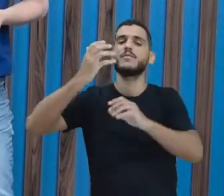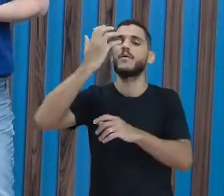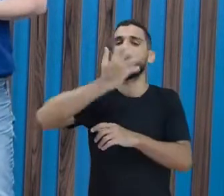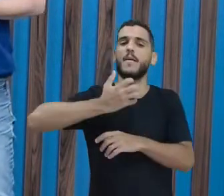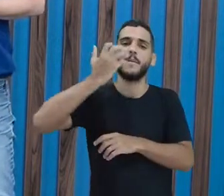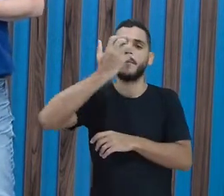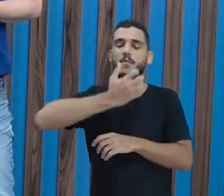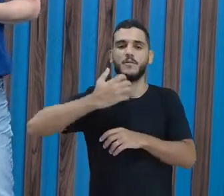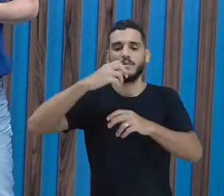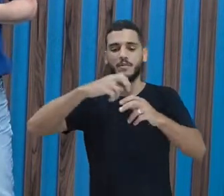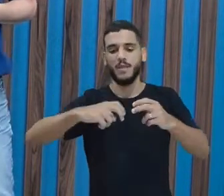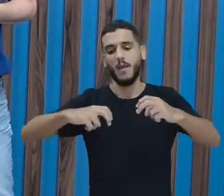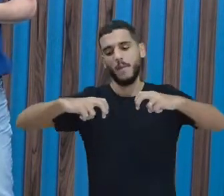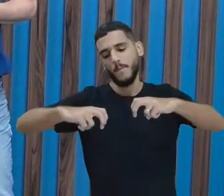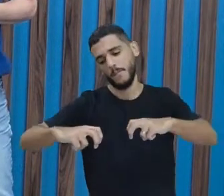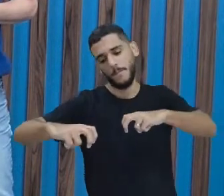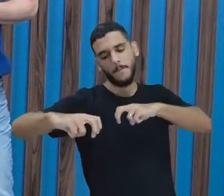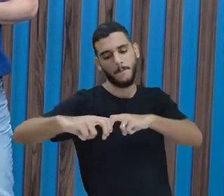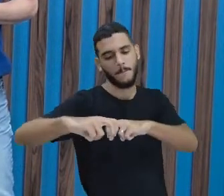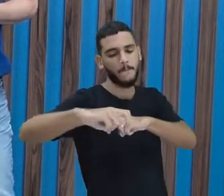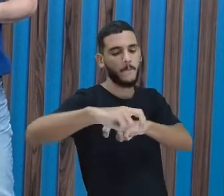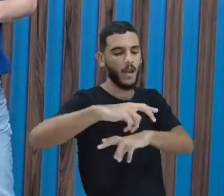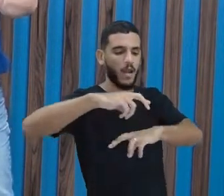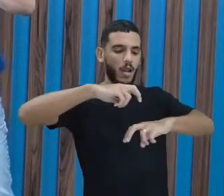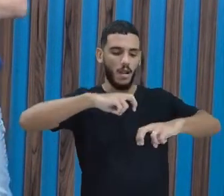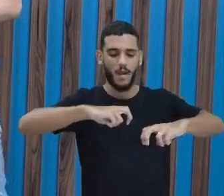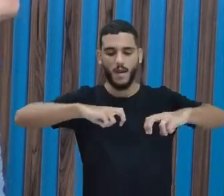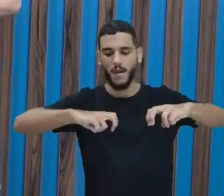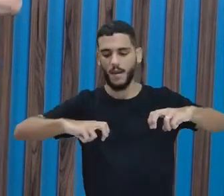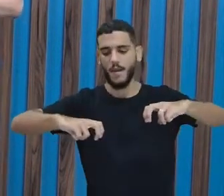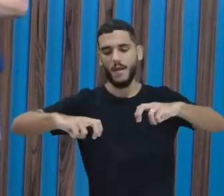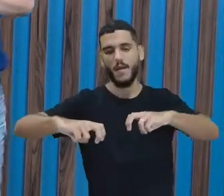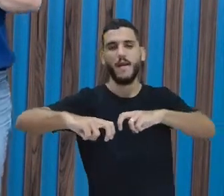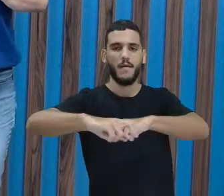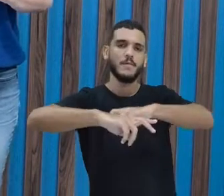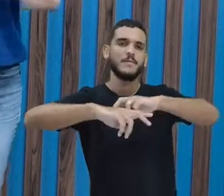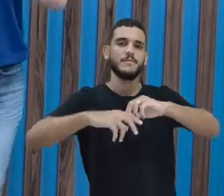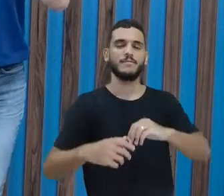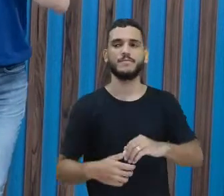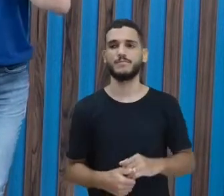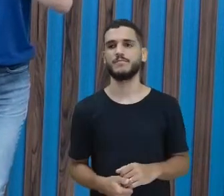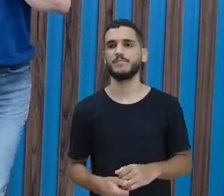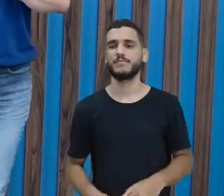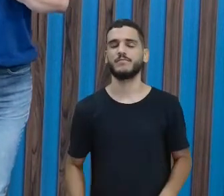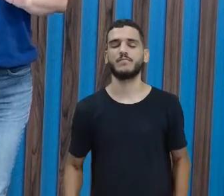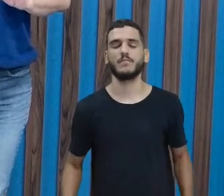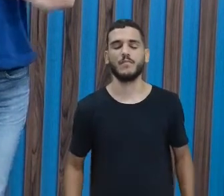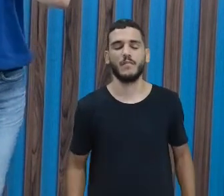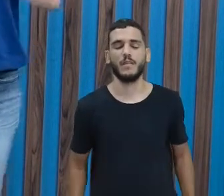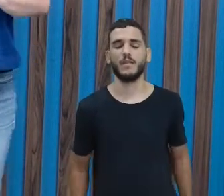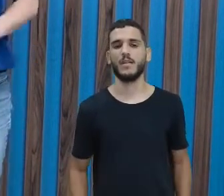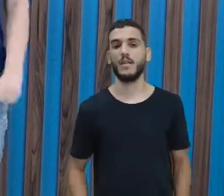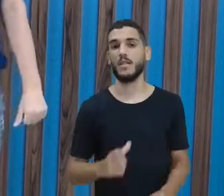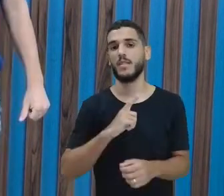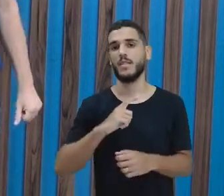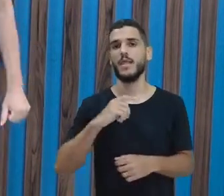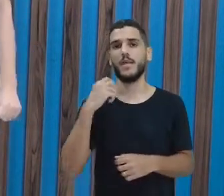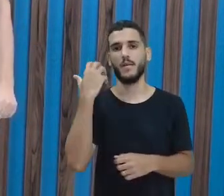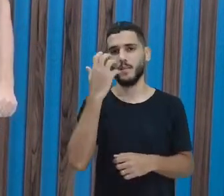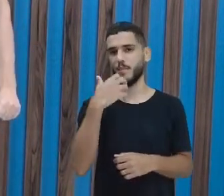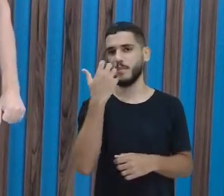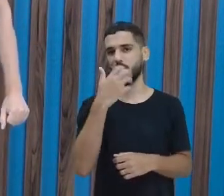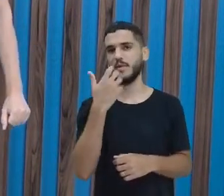rodando ao ritmo dessa música, tá? Então, aí eu trouxe aqui algumas canções que são muito